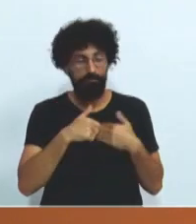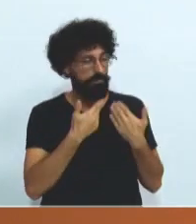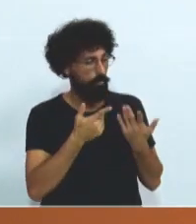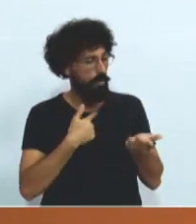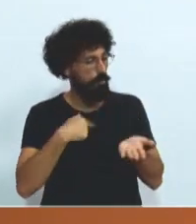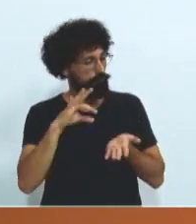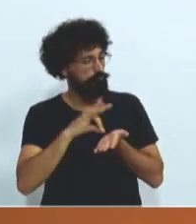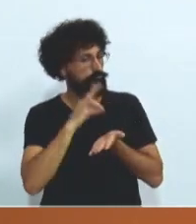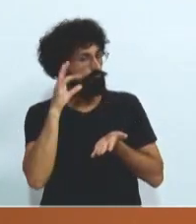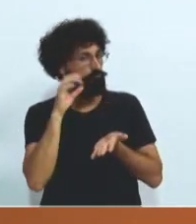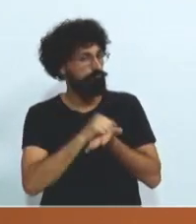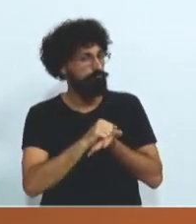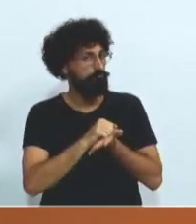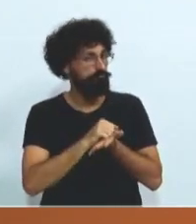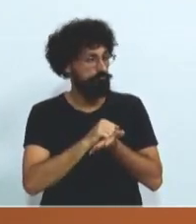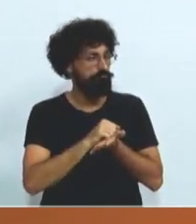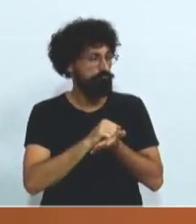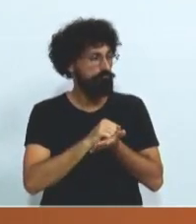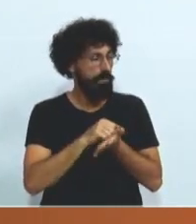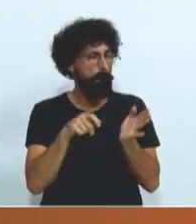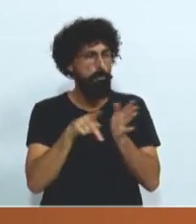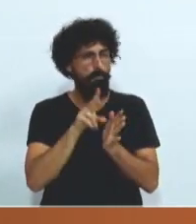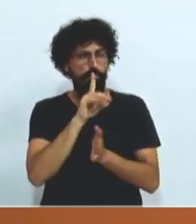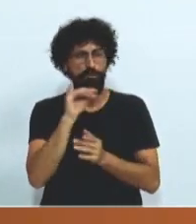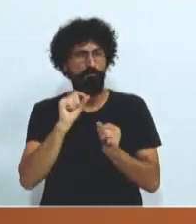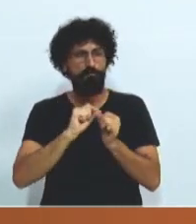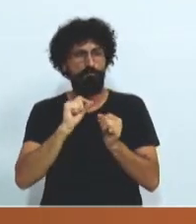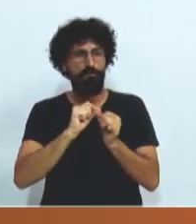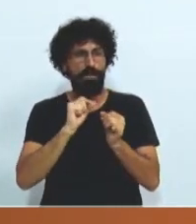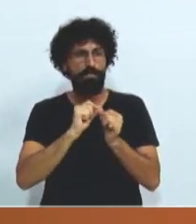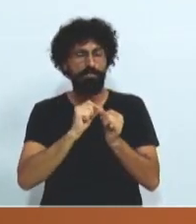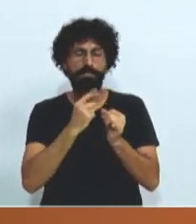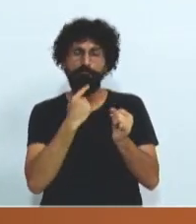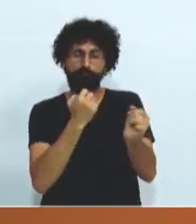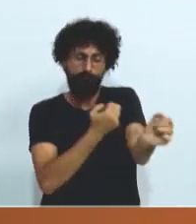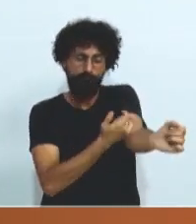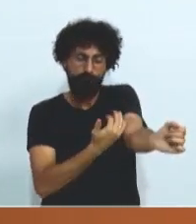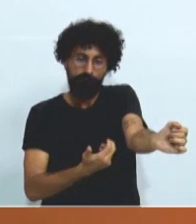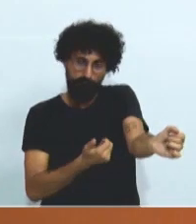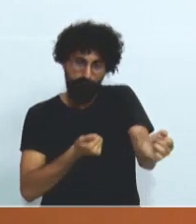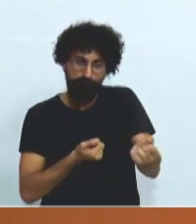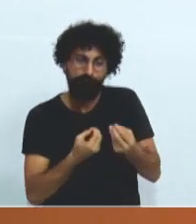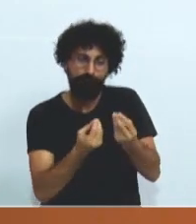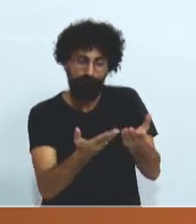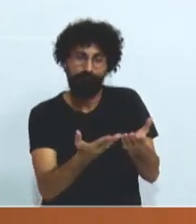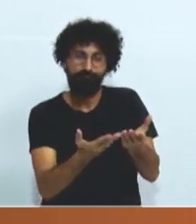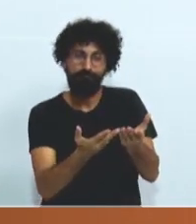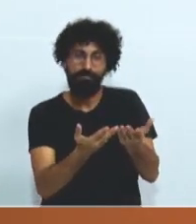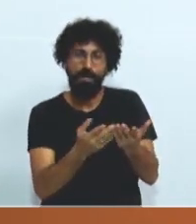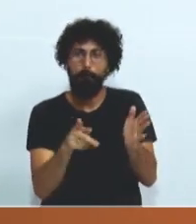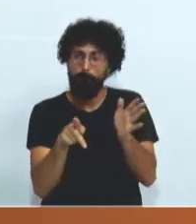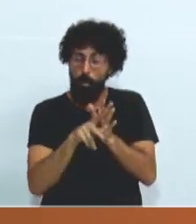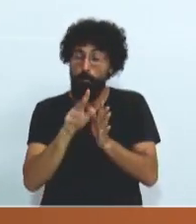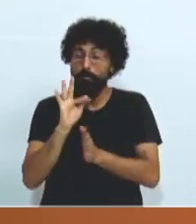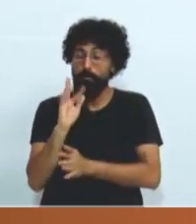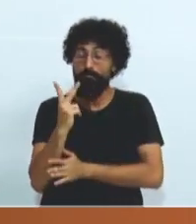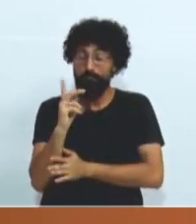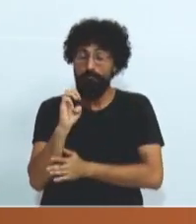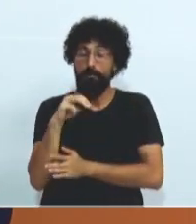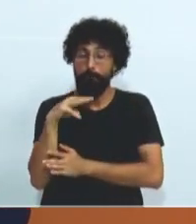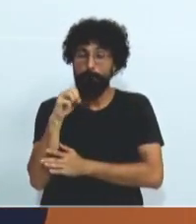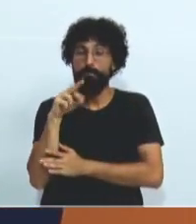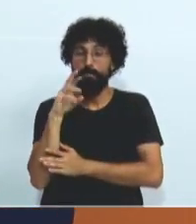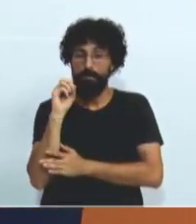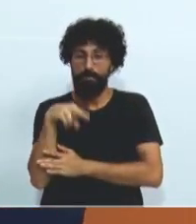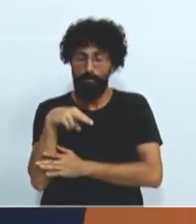cadastrei numa doação de sangue, lá no próprio Femeron. Quando eu fui fazer o cadastro, a